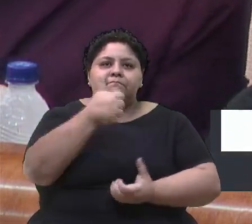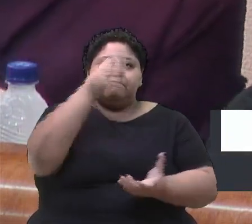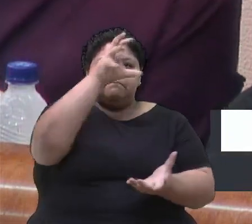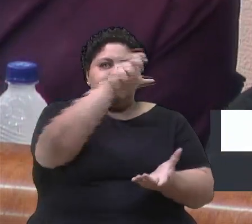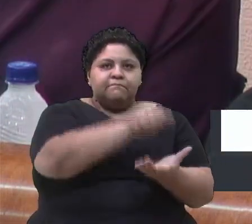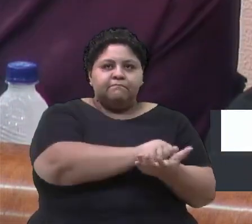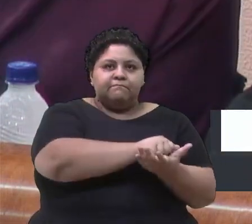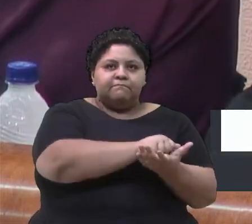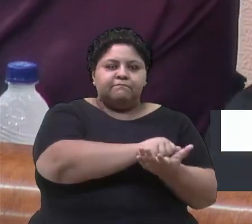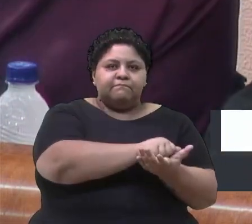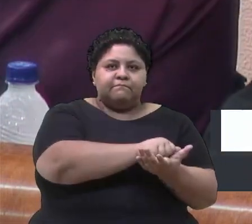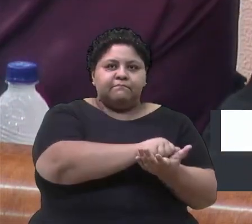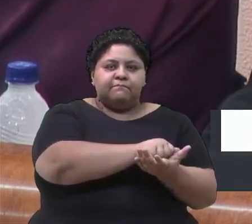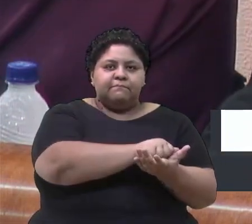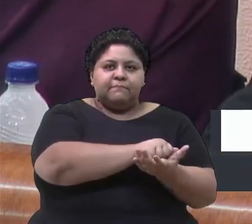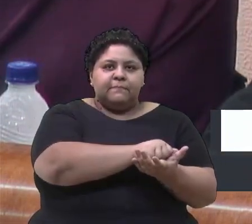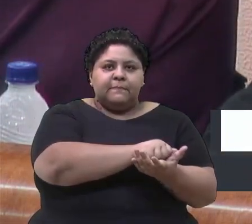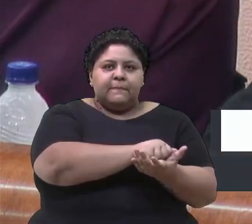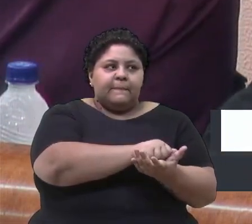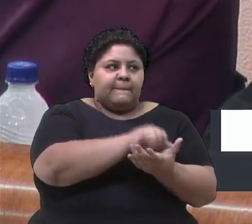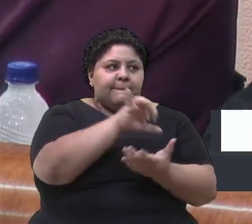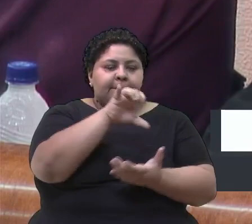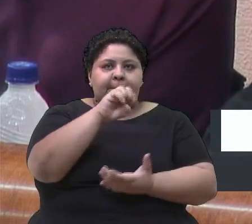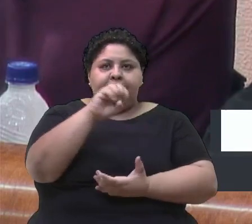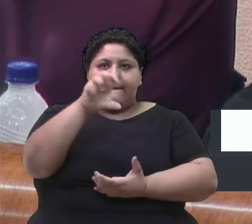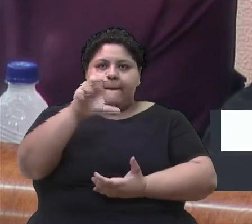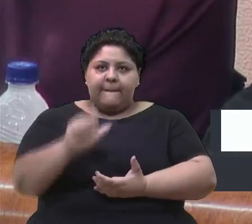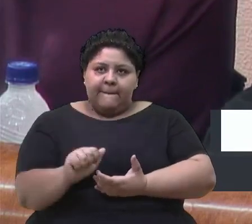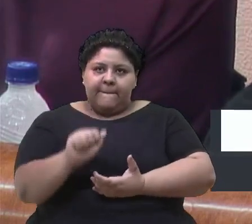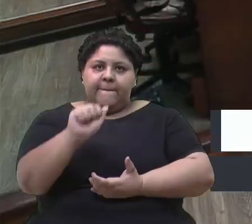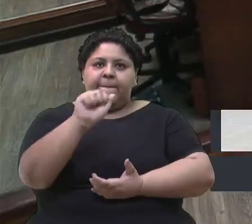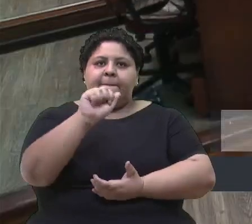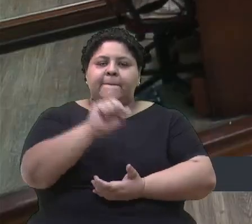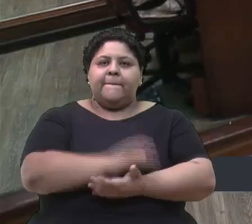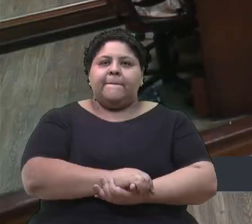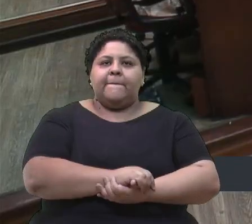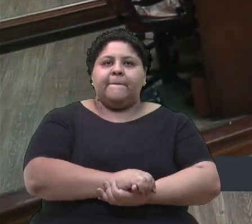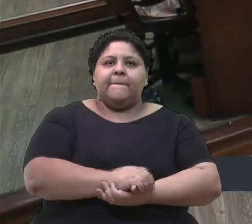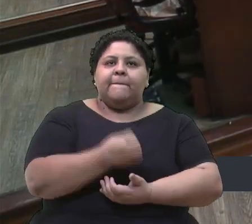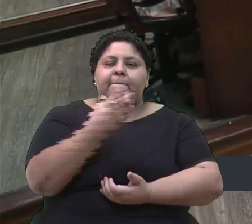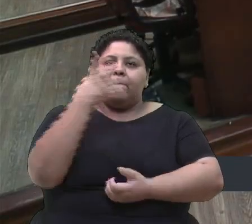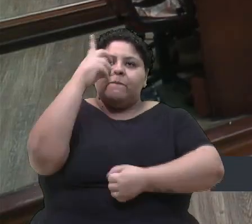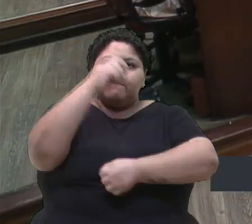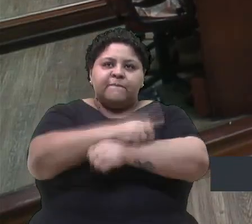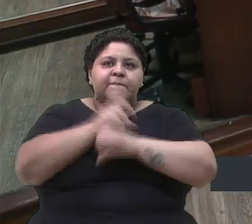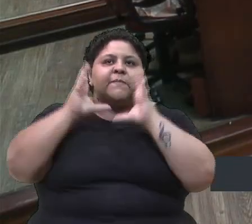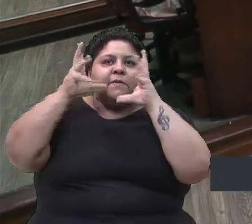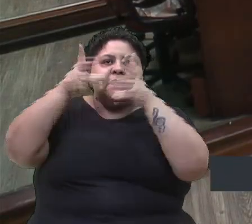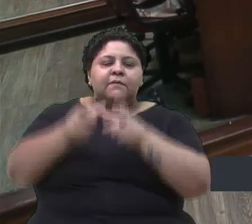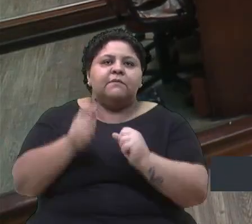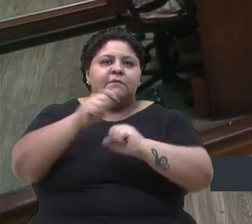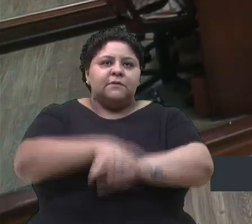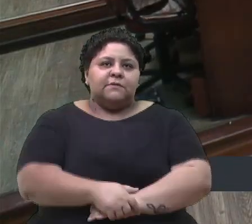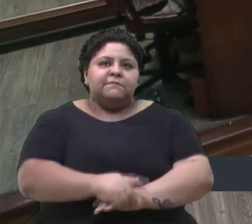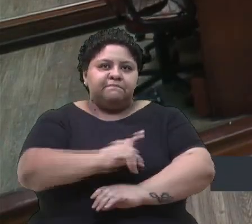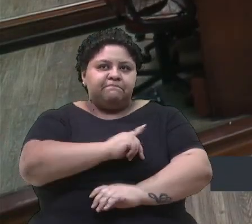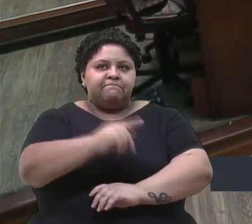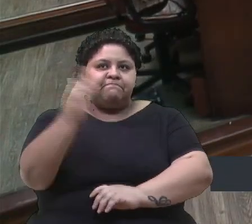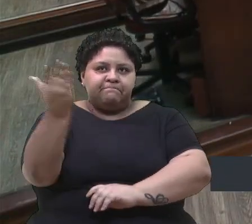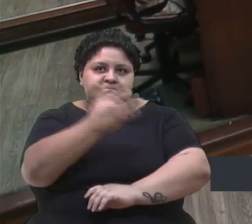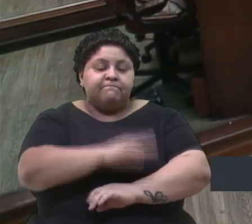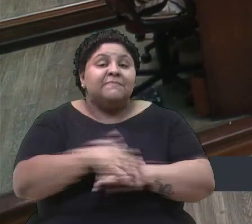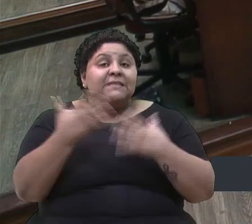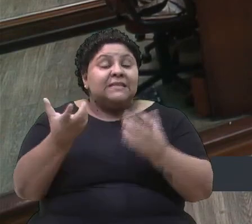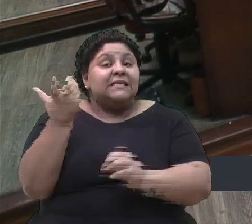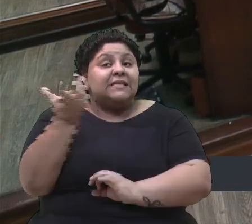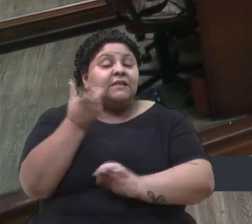vereadora inscrita, Isabela Reque. Bom dia a todos. Bom dia, senhor presidente. Então, eu